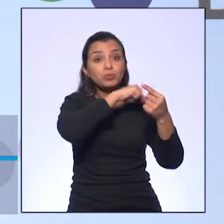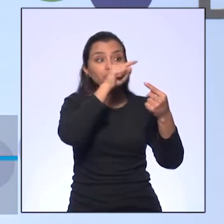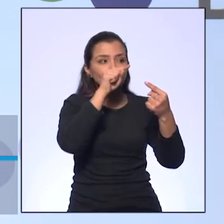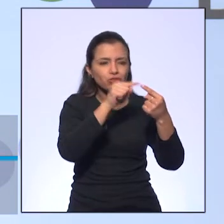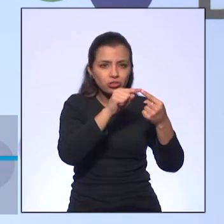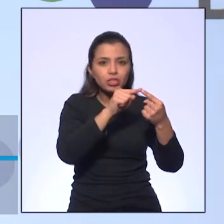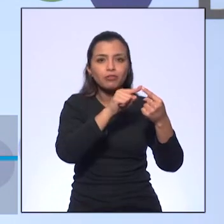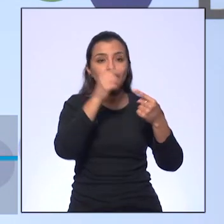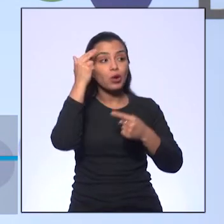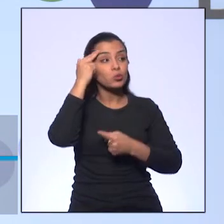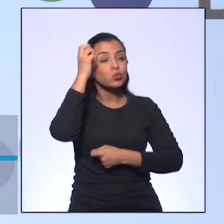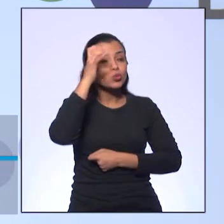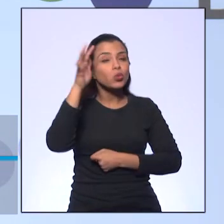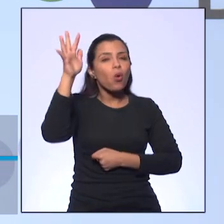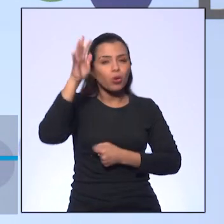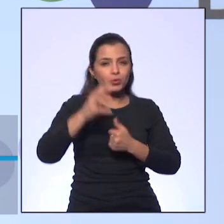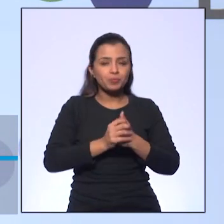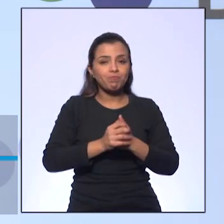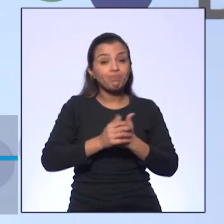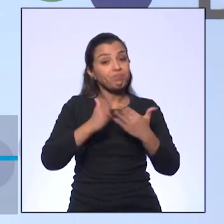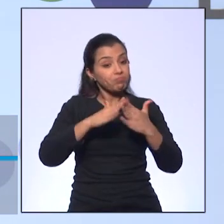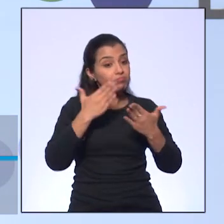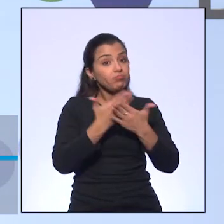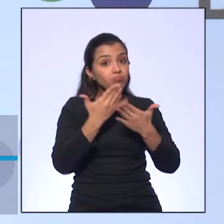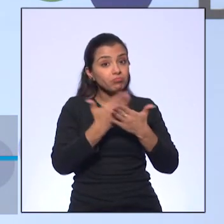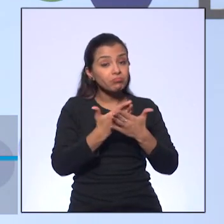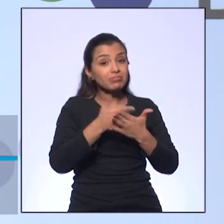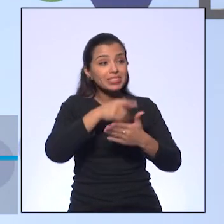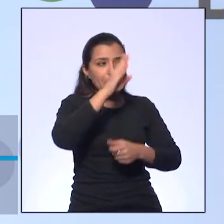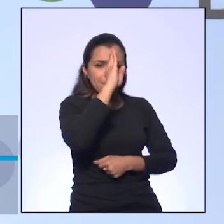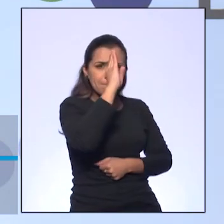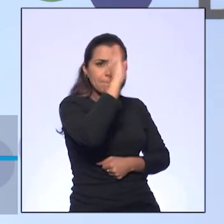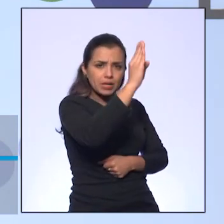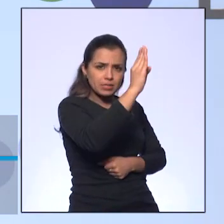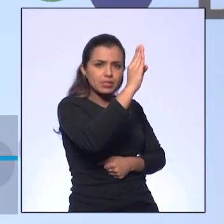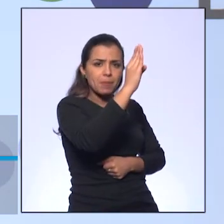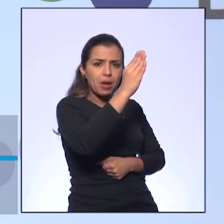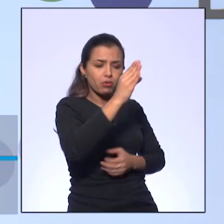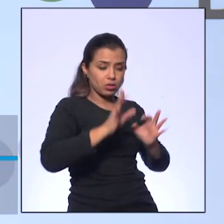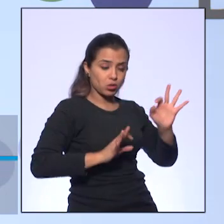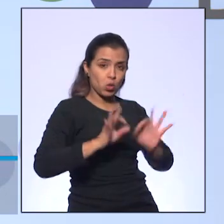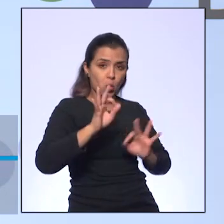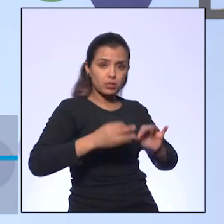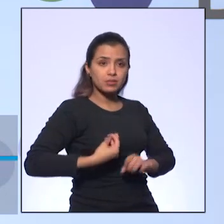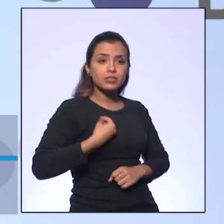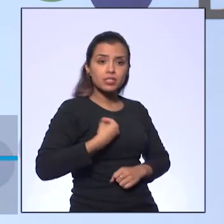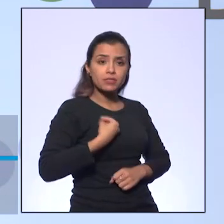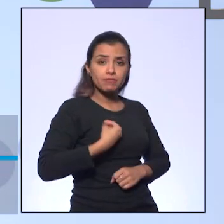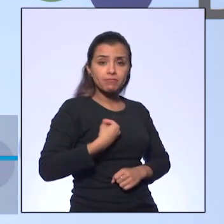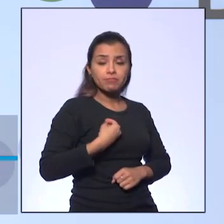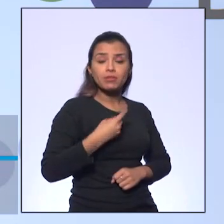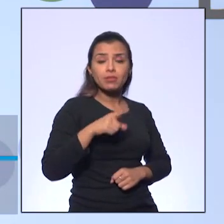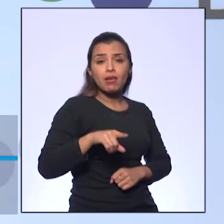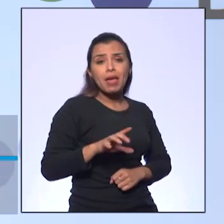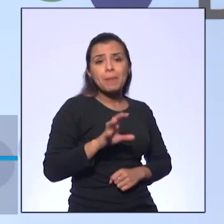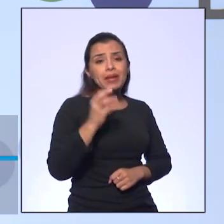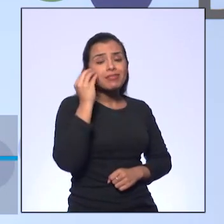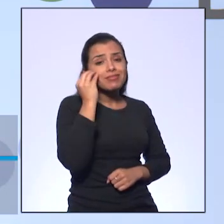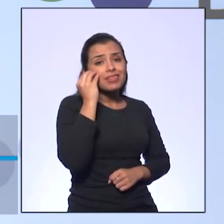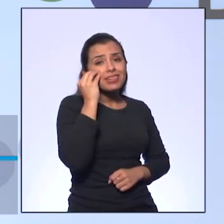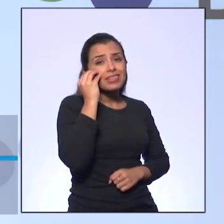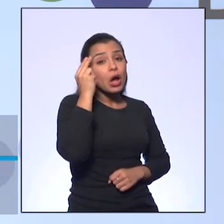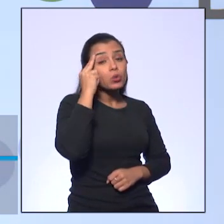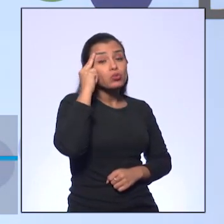seus sonhos. A escola é um dos motivos principais da sua organização, é isto, fazer com que você atinja os